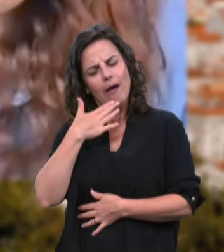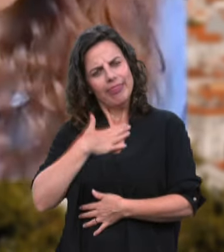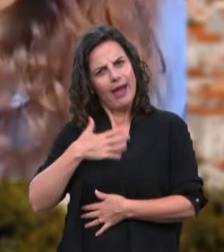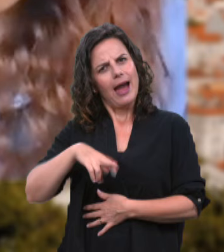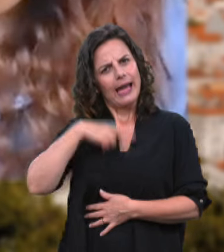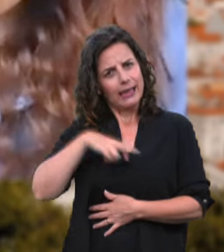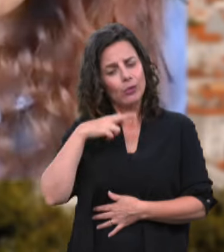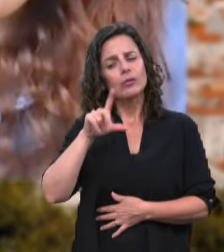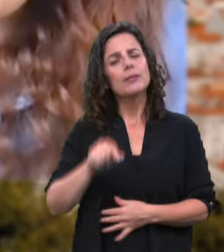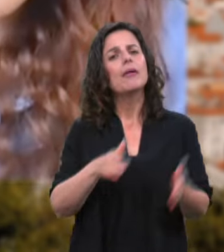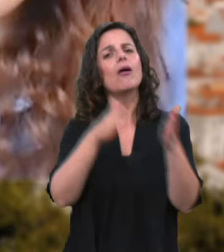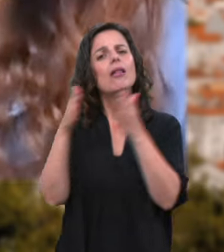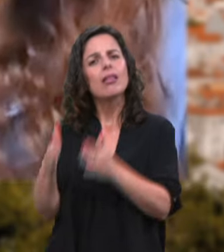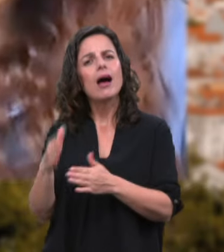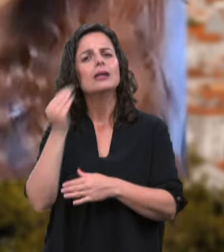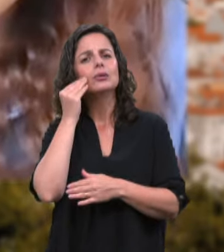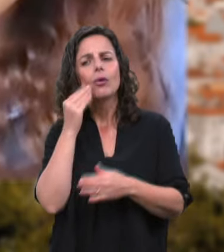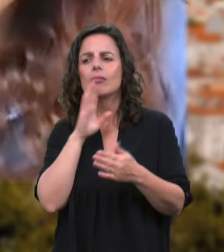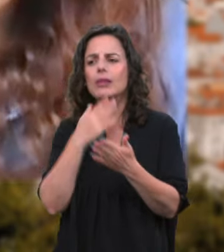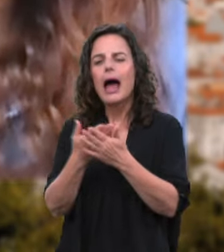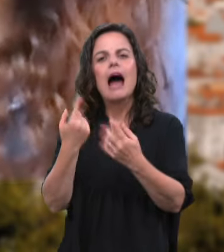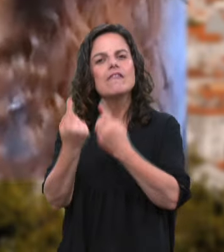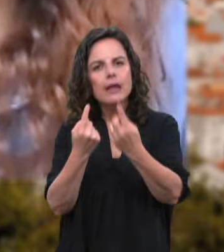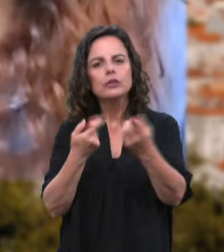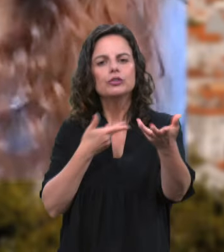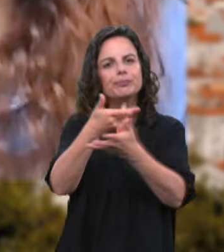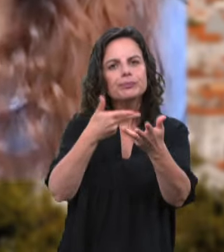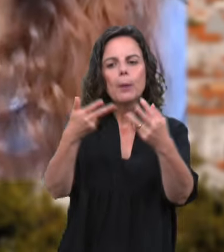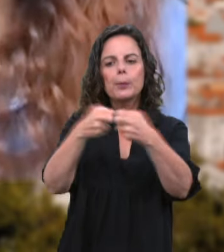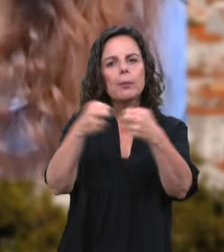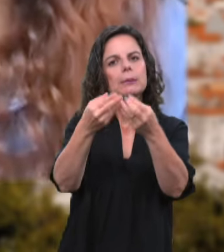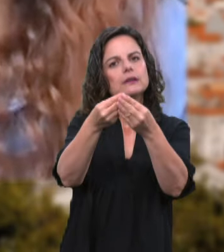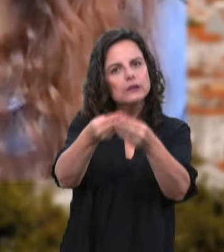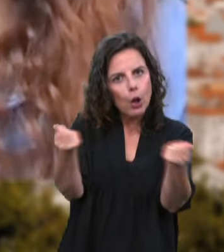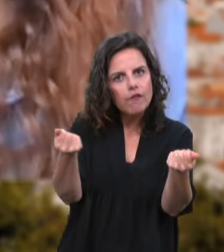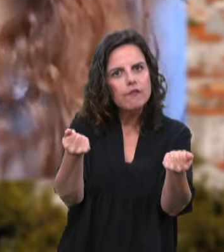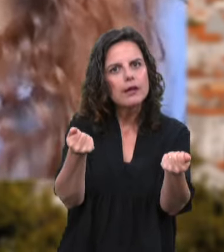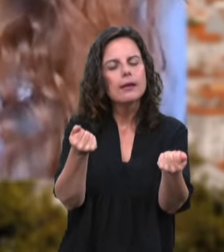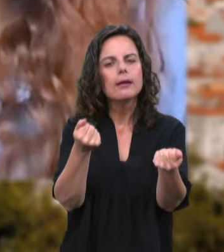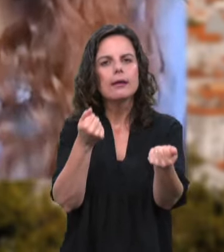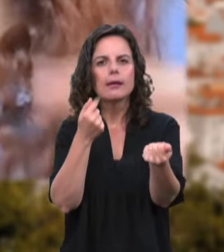na forma como fazemos problem solving, como